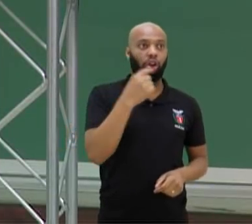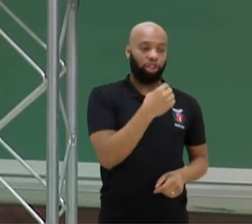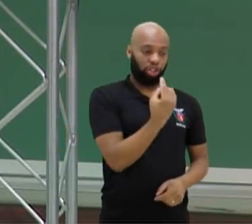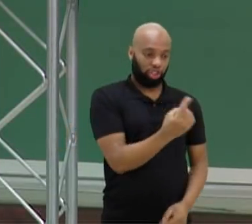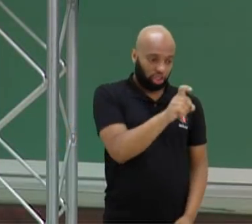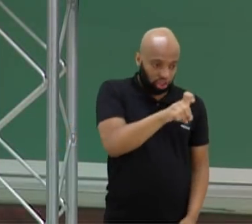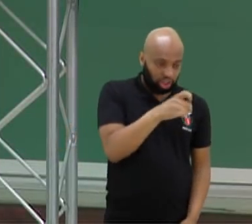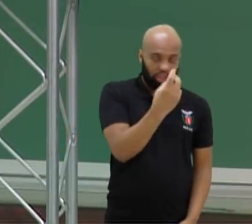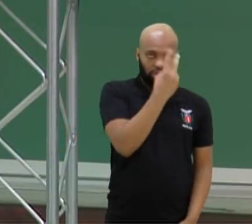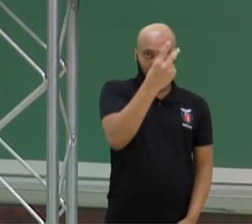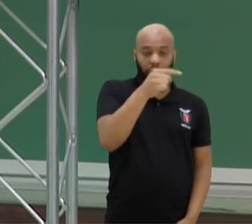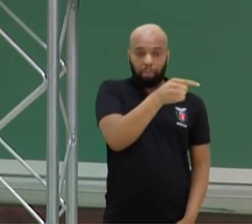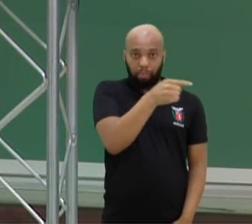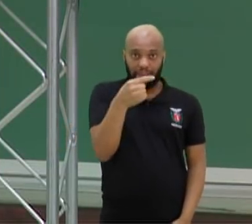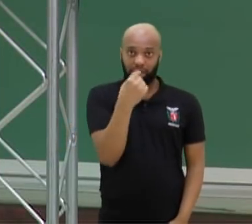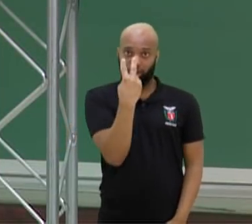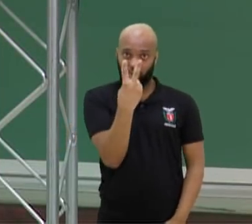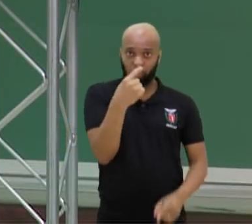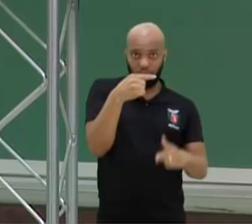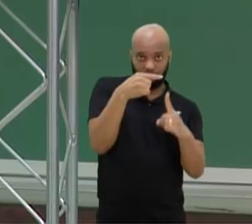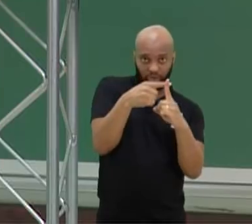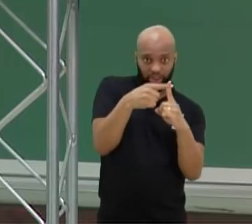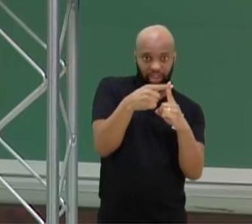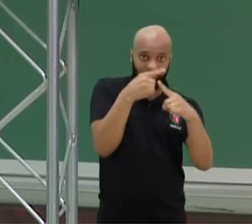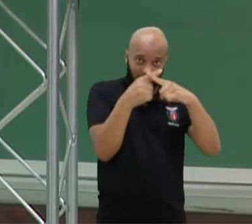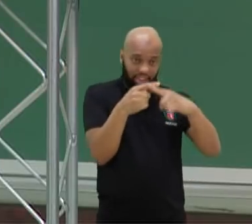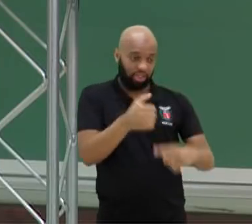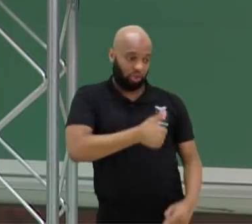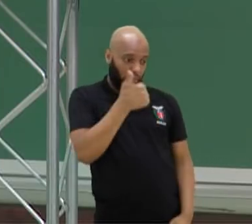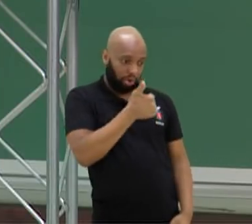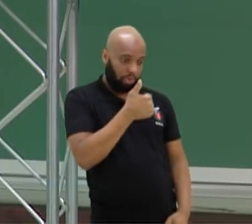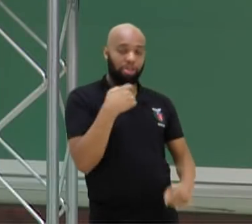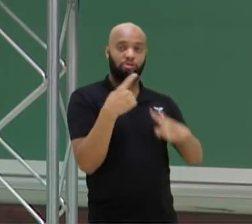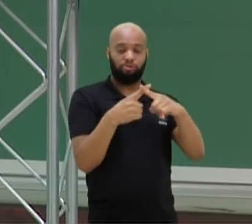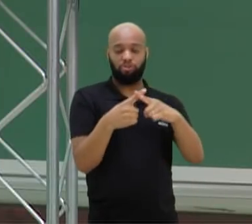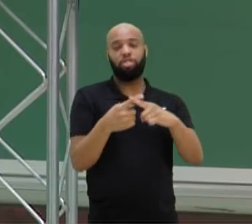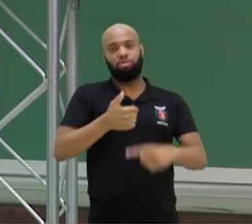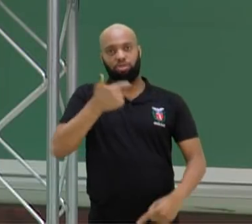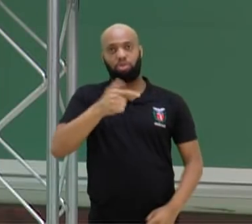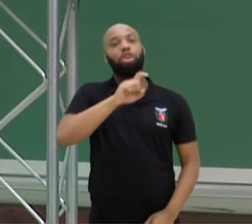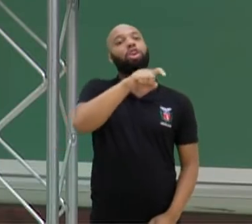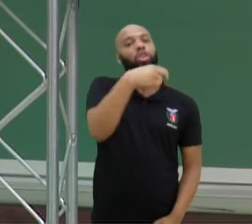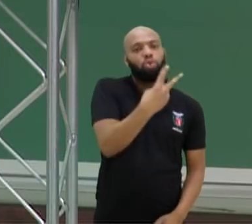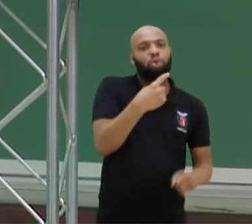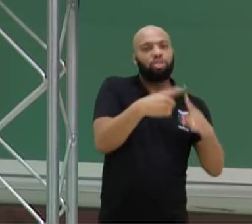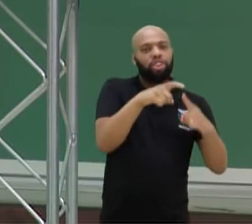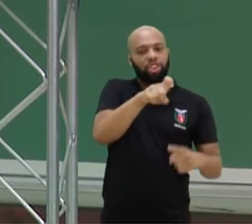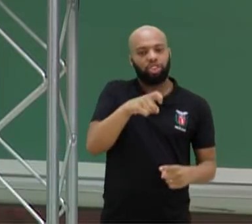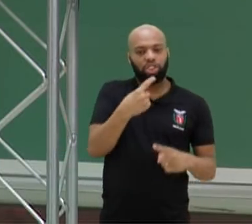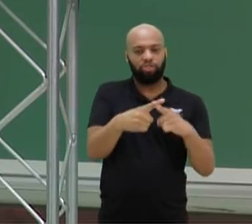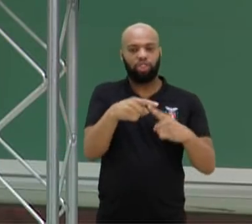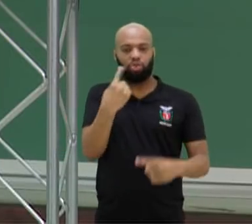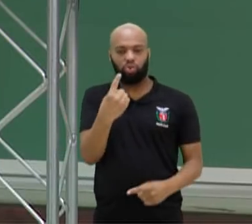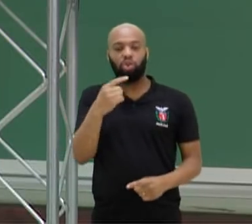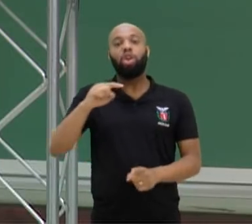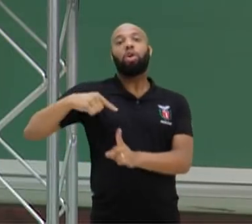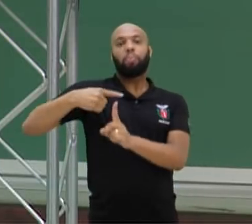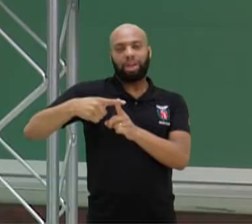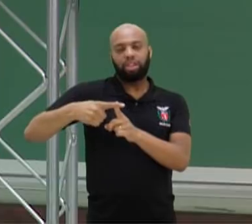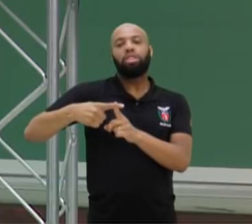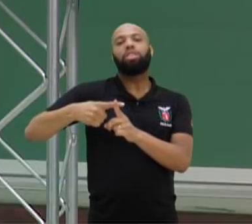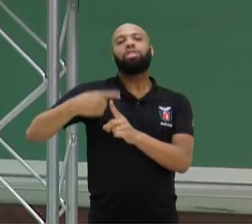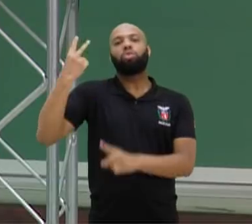ao quadrado, menos 2 vezes o primeiro pelo segundo, 2 vezes x vezes 1, mais o quadrado do segundo, 1 ao